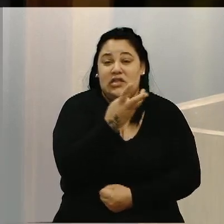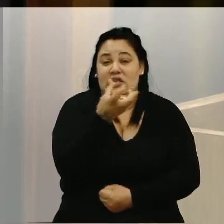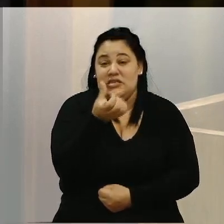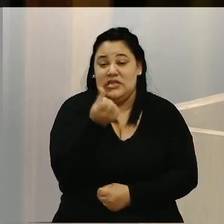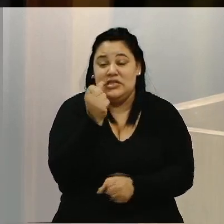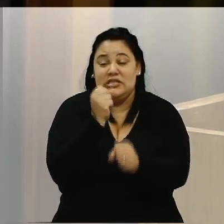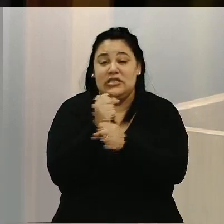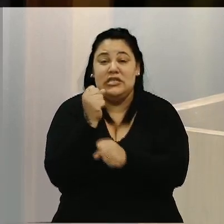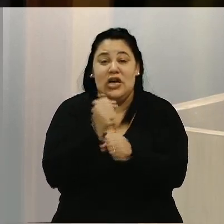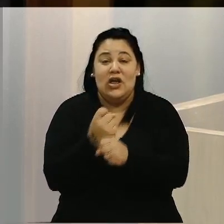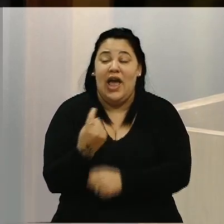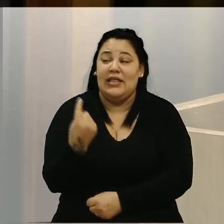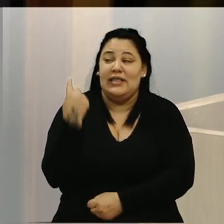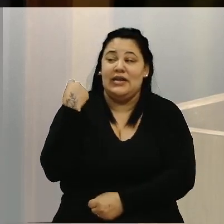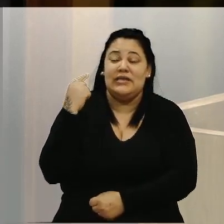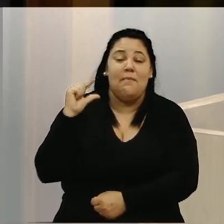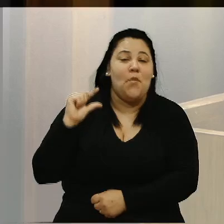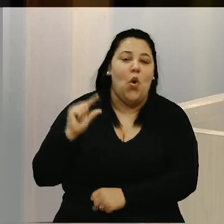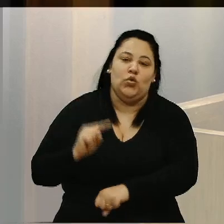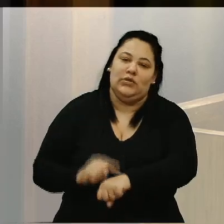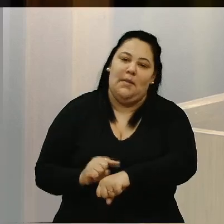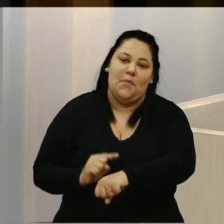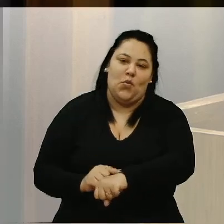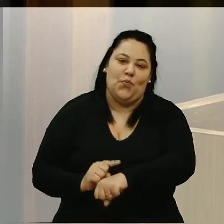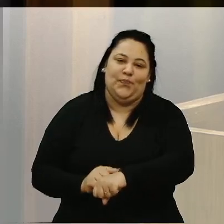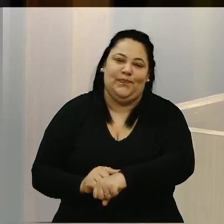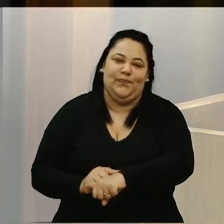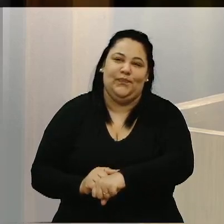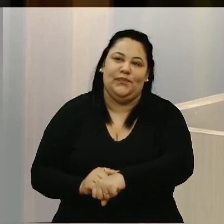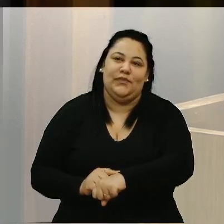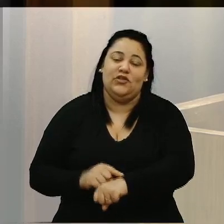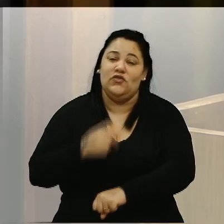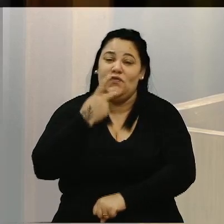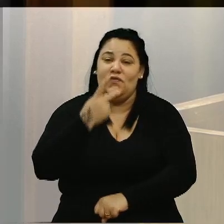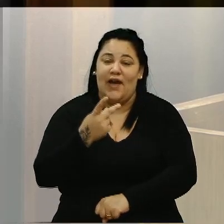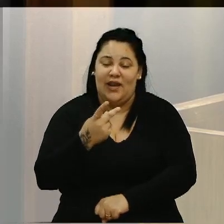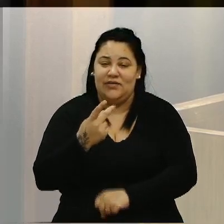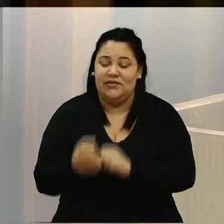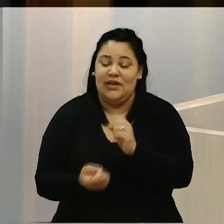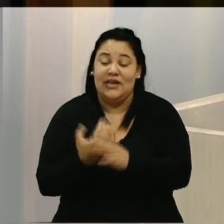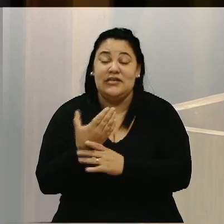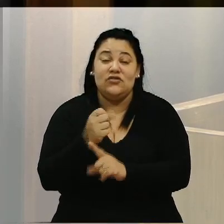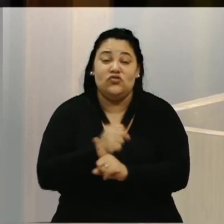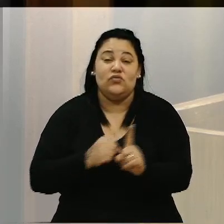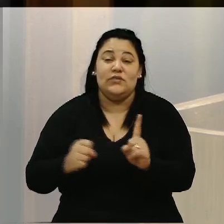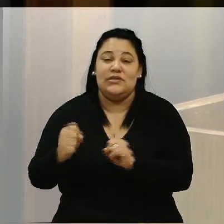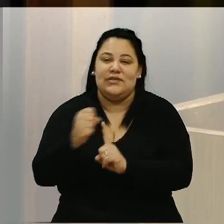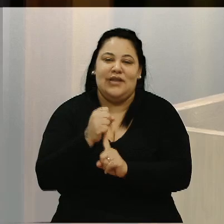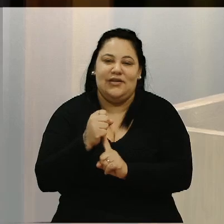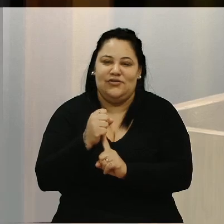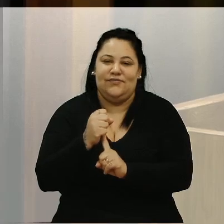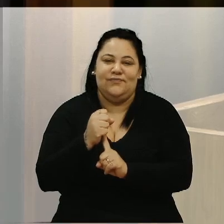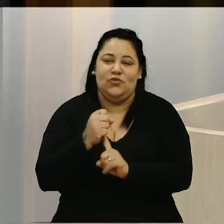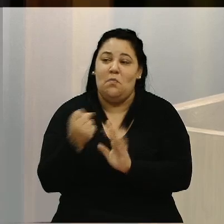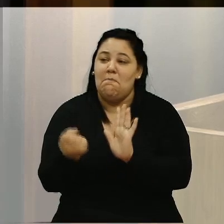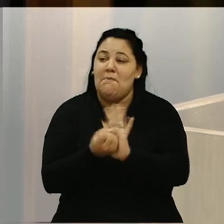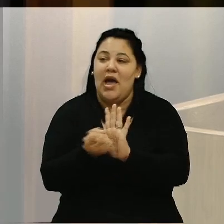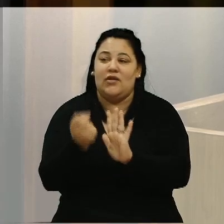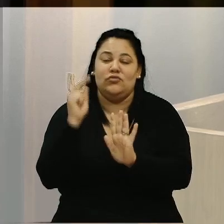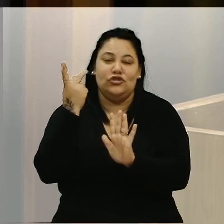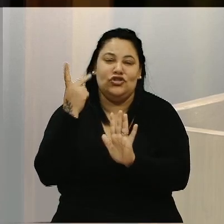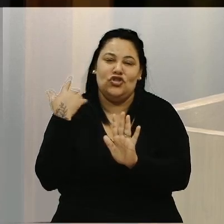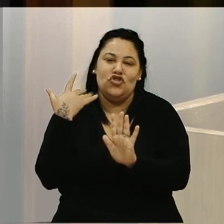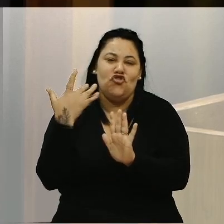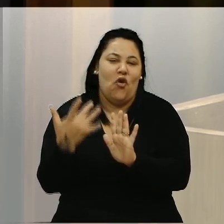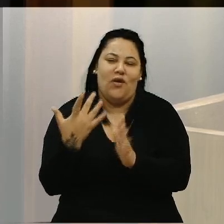E isso é muito pouco tempo quando a gente fala da formação de uma sociedade, da formação histórica.